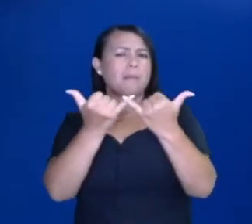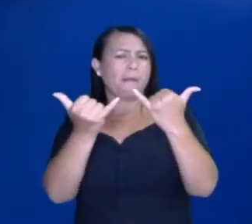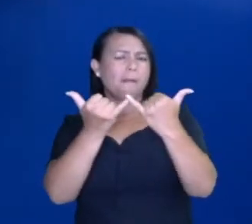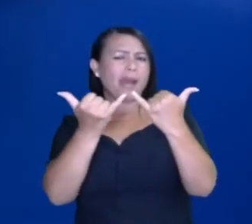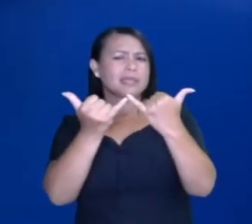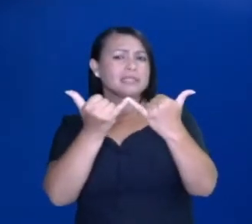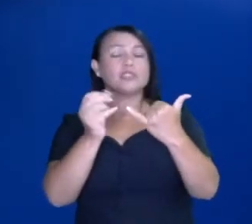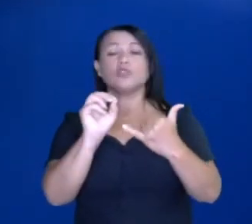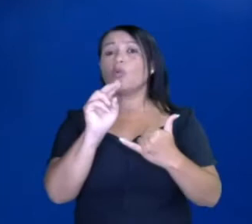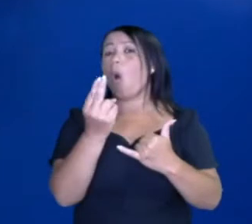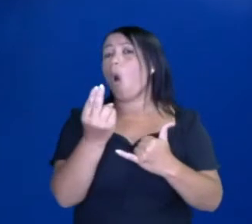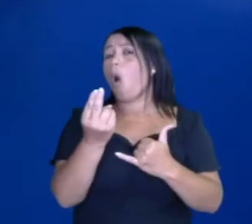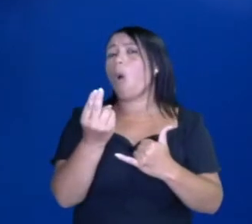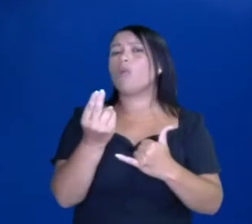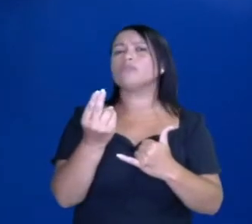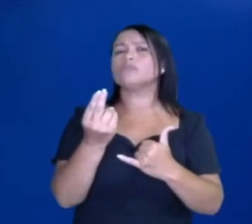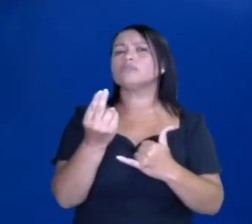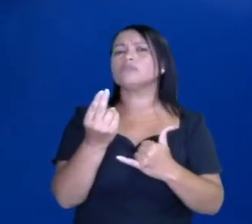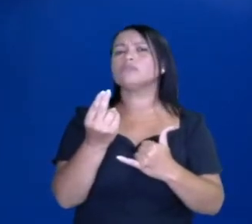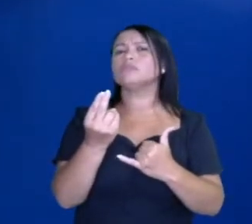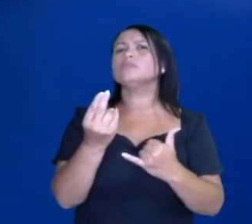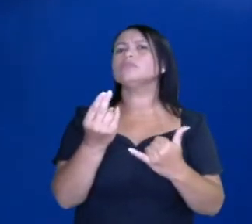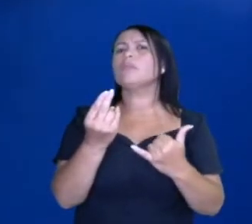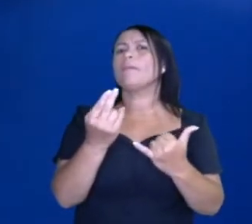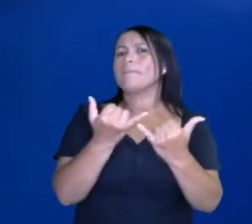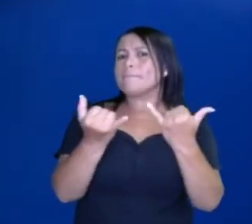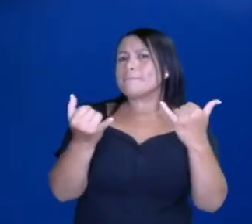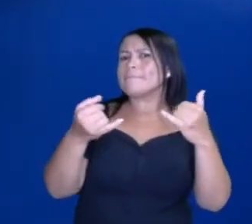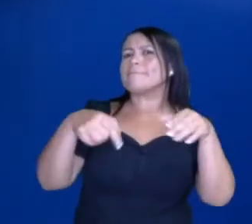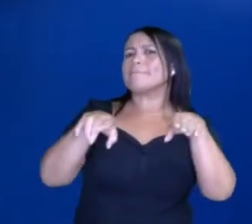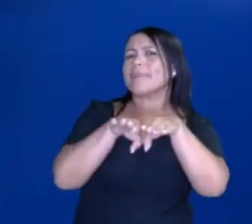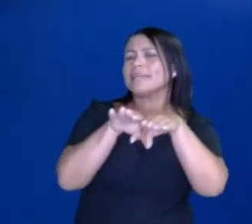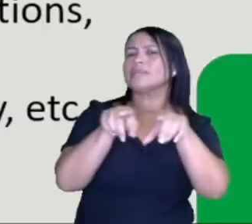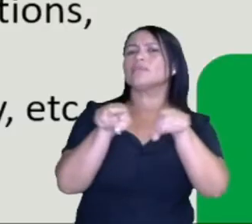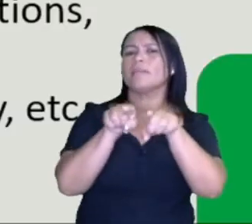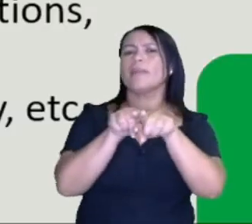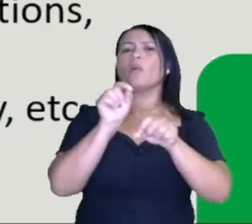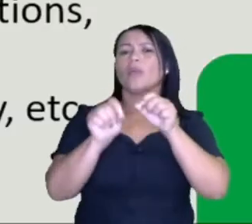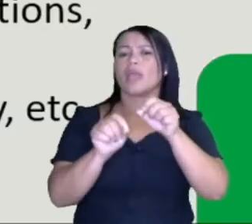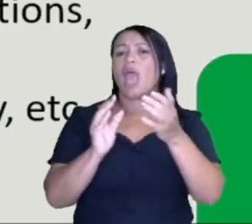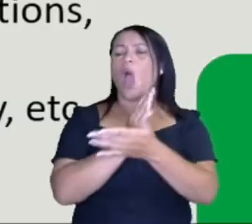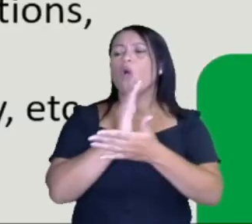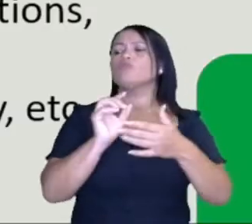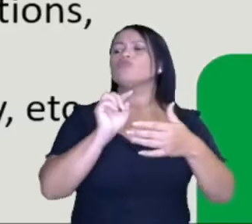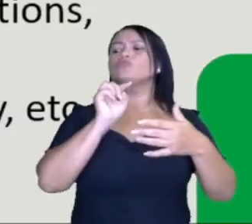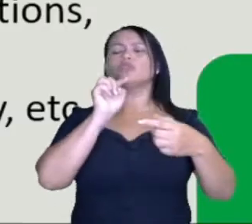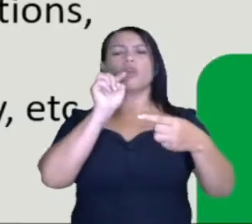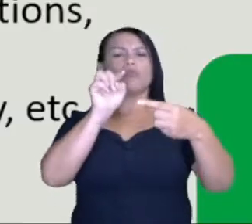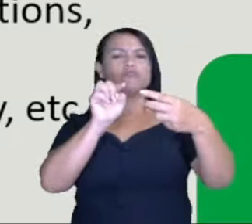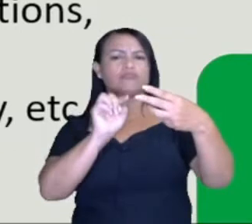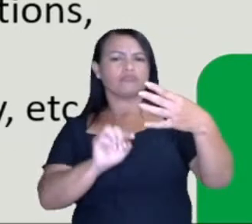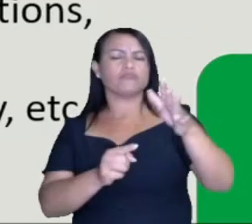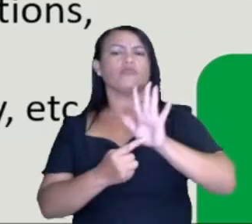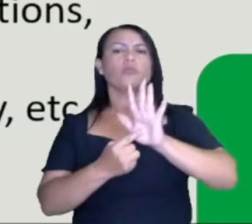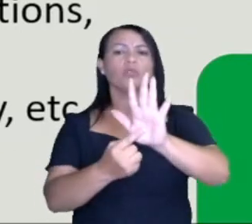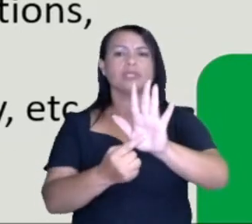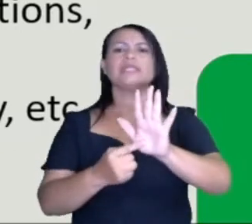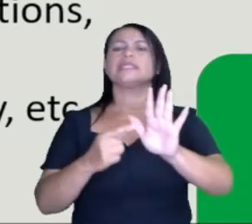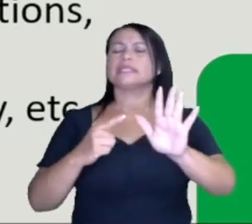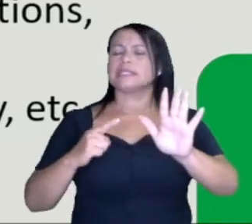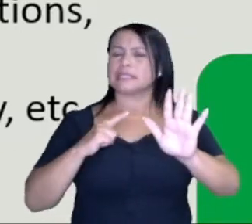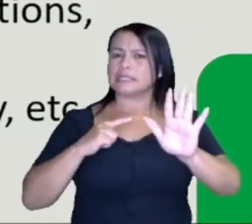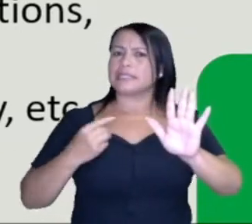parecidos ou vagamente parecidos. Aqui eu elenquei alguns cognatos que estão presentes no